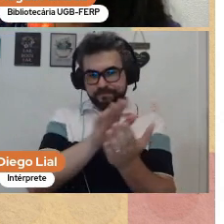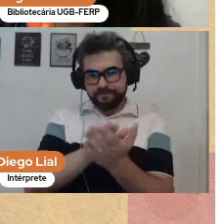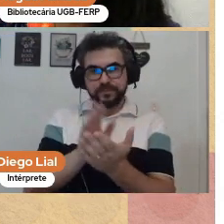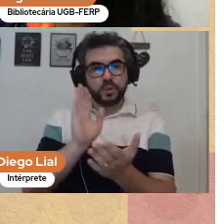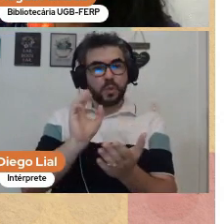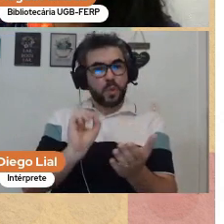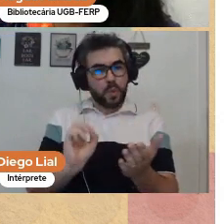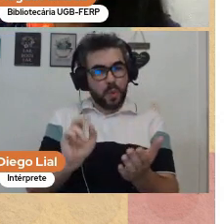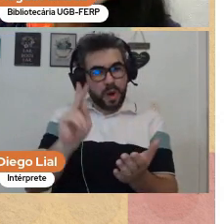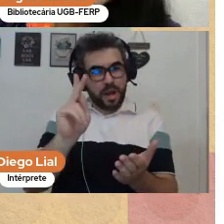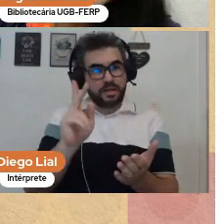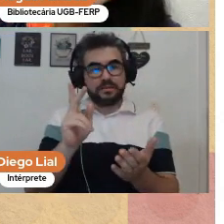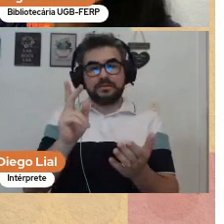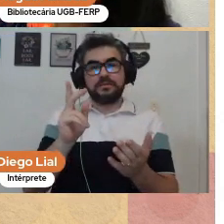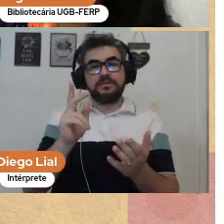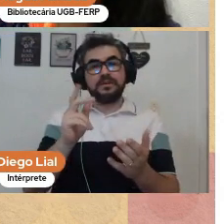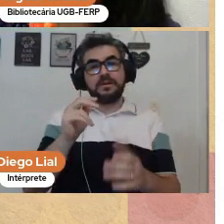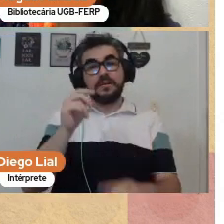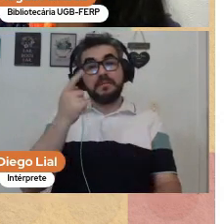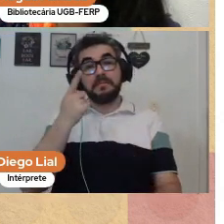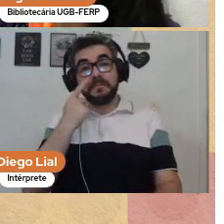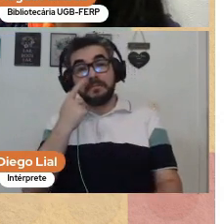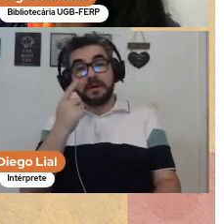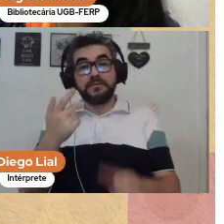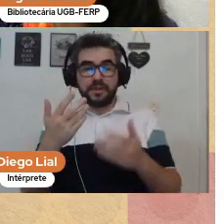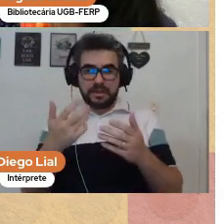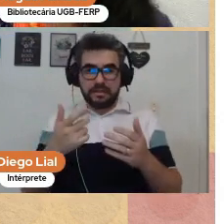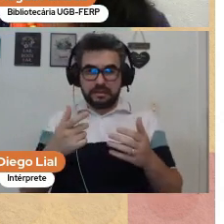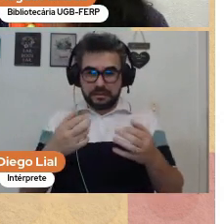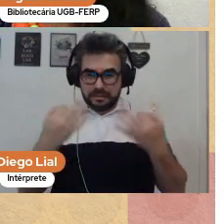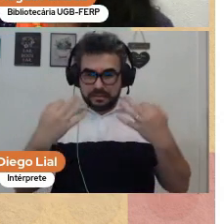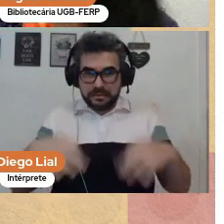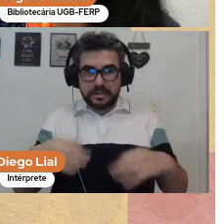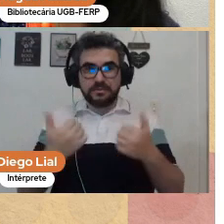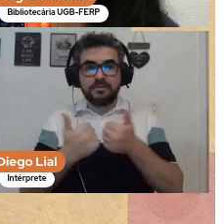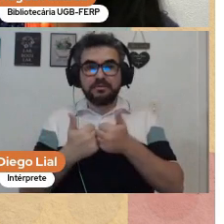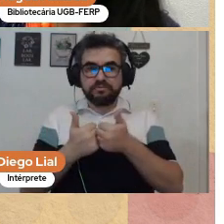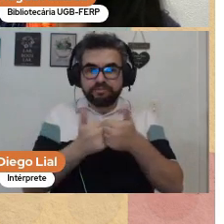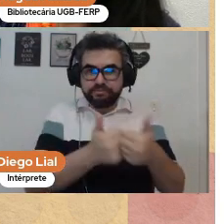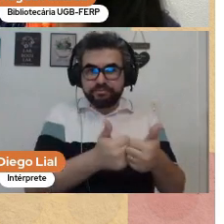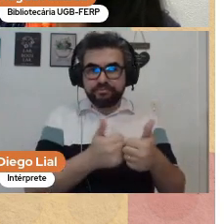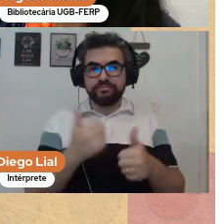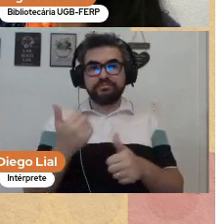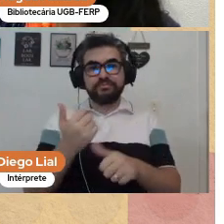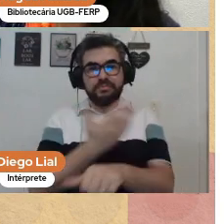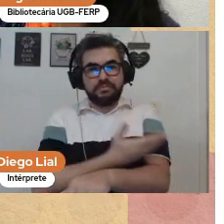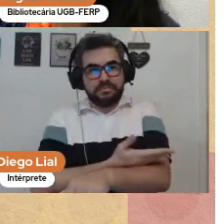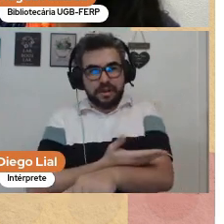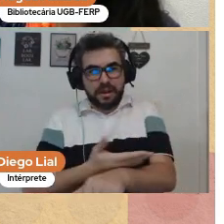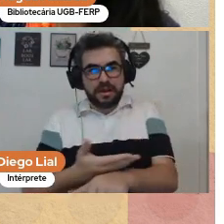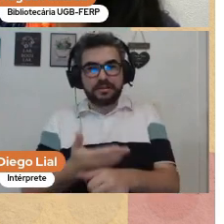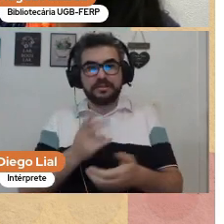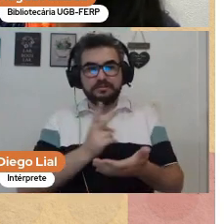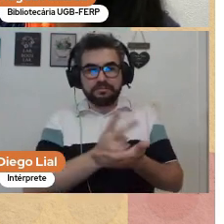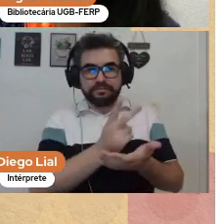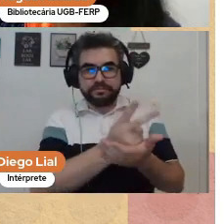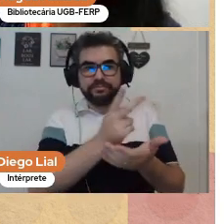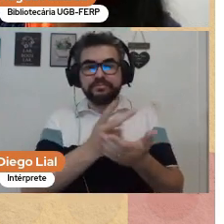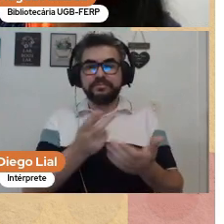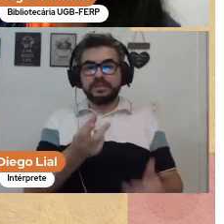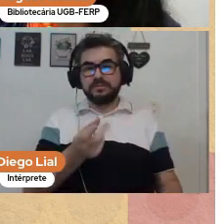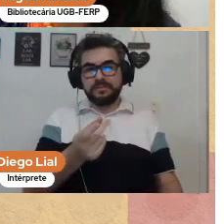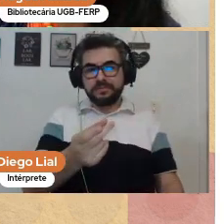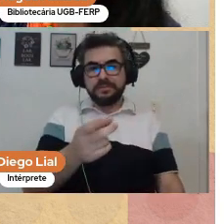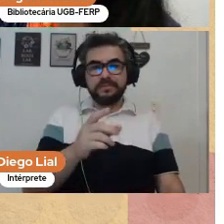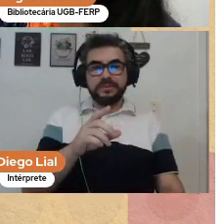as práticas correntes de preservação, como já tem, né, os colegas da Vídeo